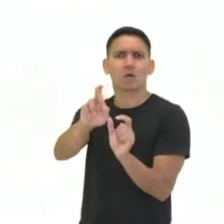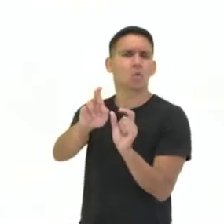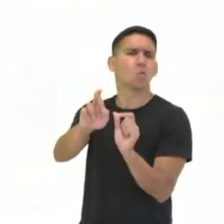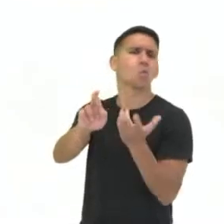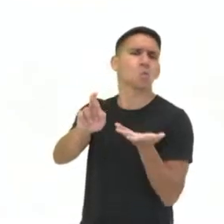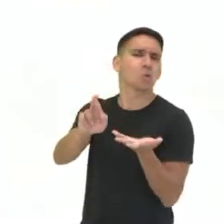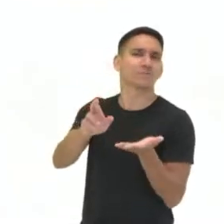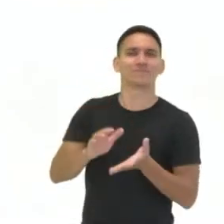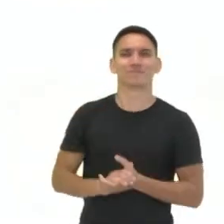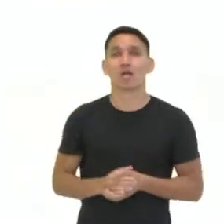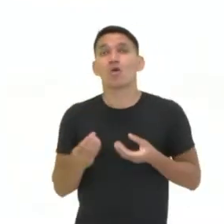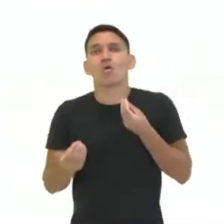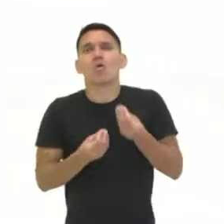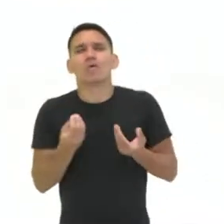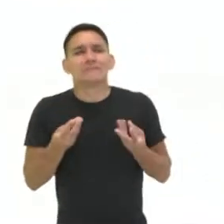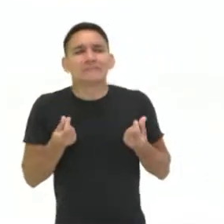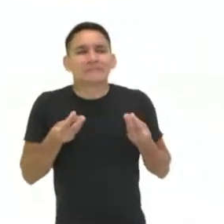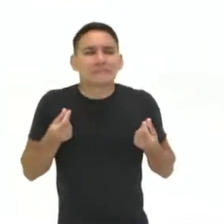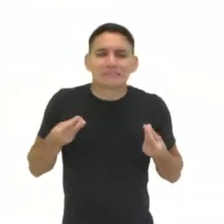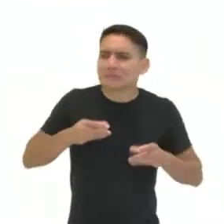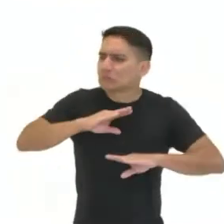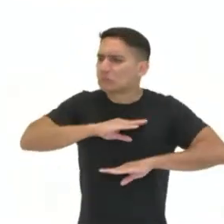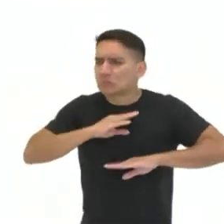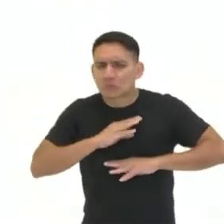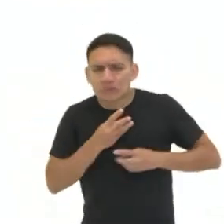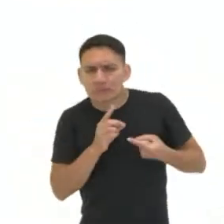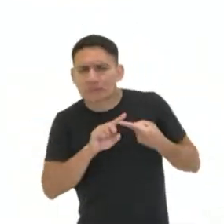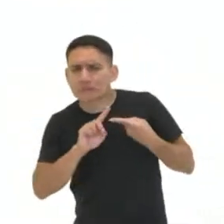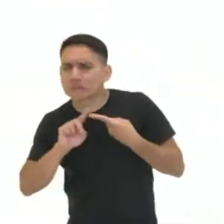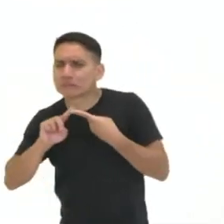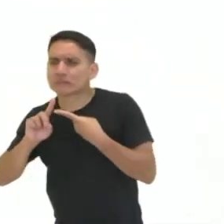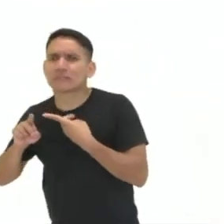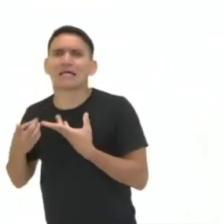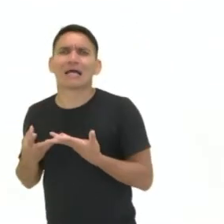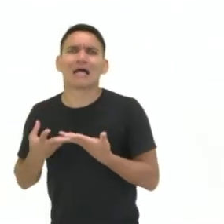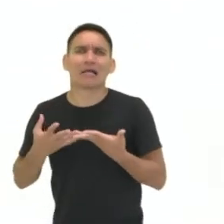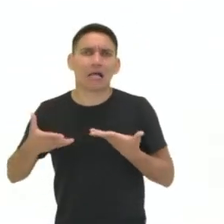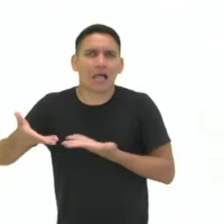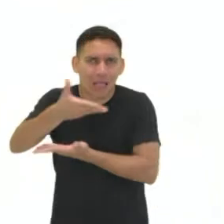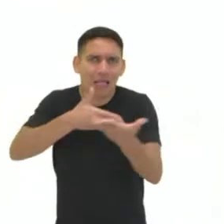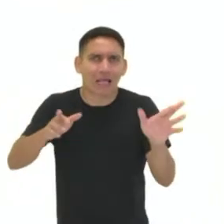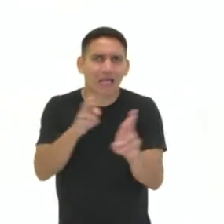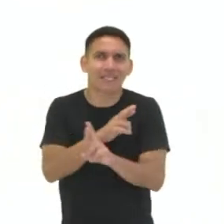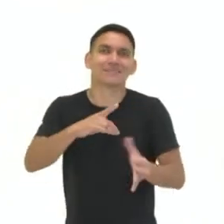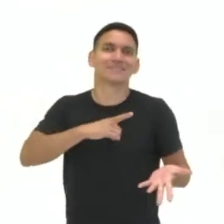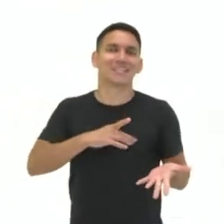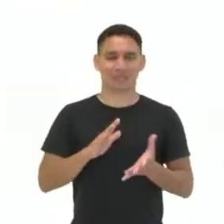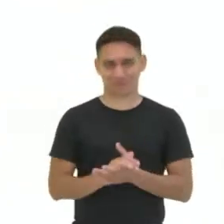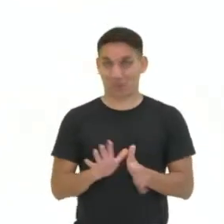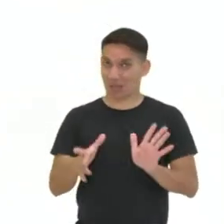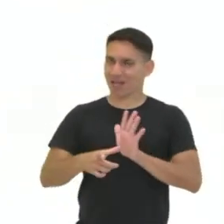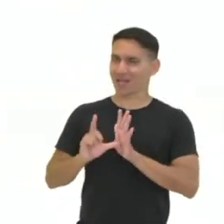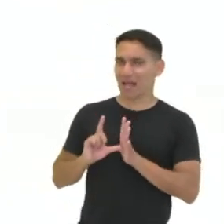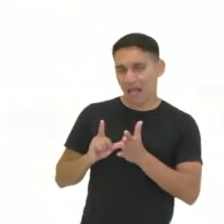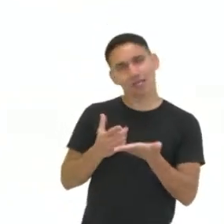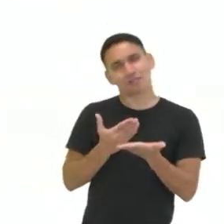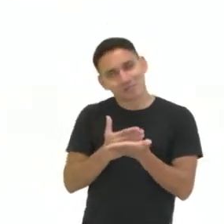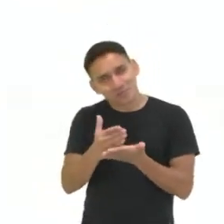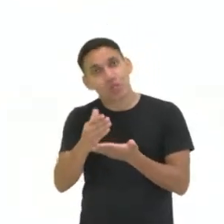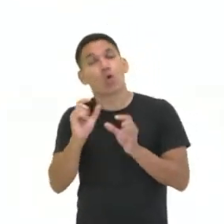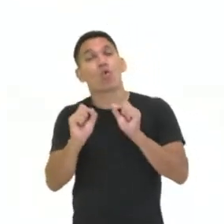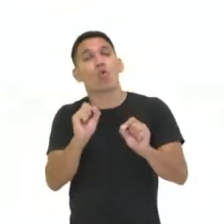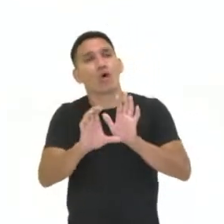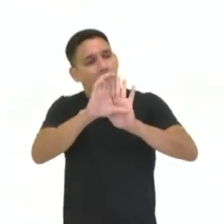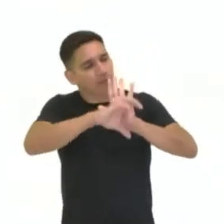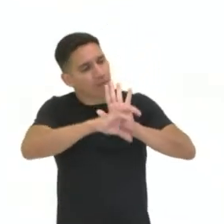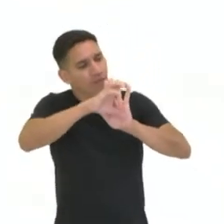resolvemos situações, problemas que envolvem essa permutação? Então, primeiramente, nós vamos aí, então, dar o